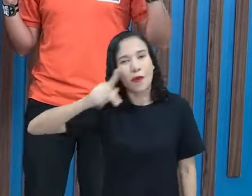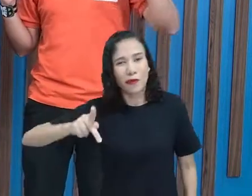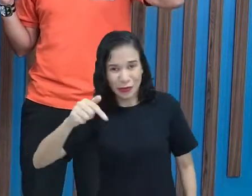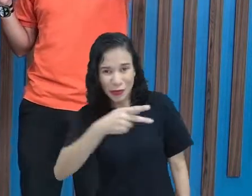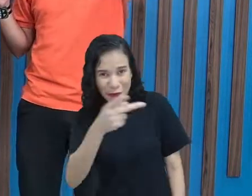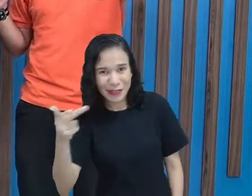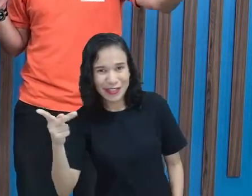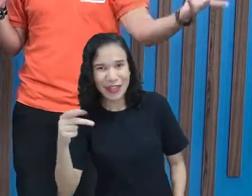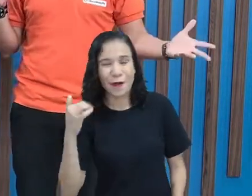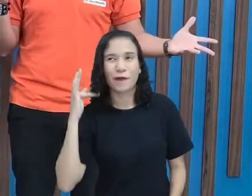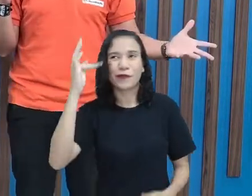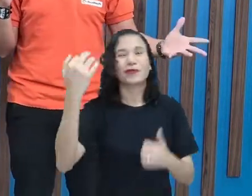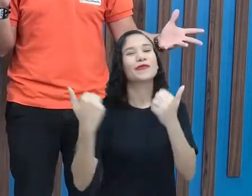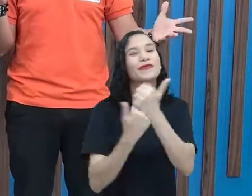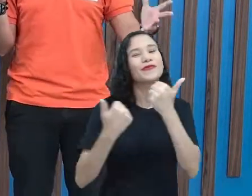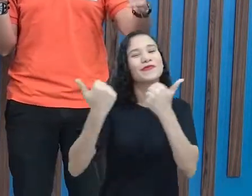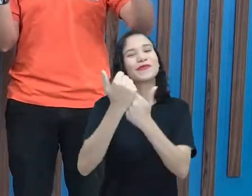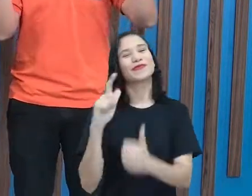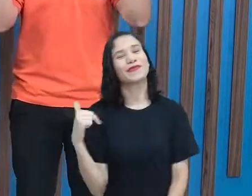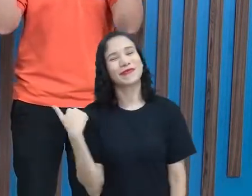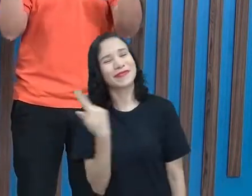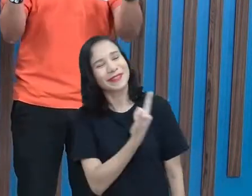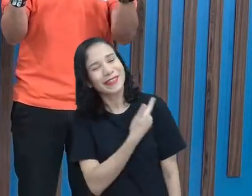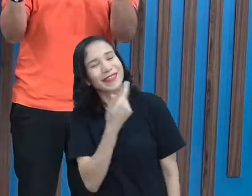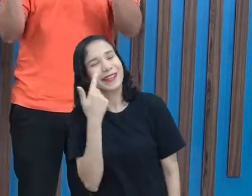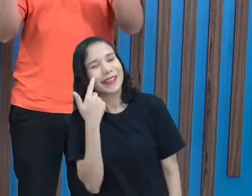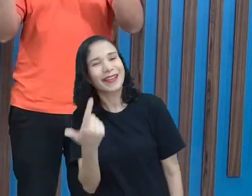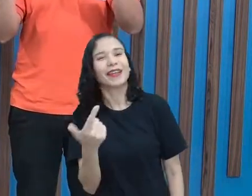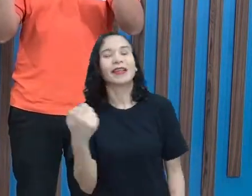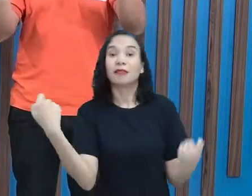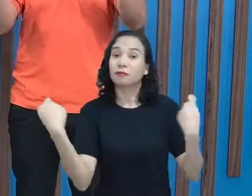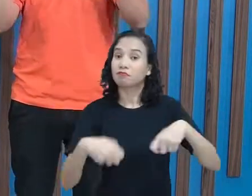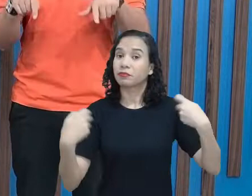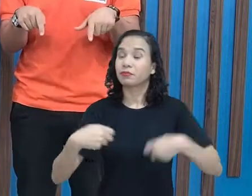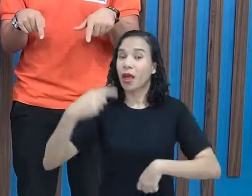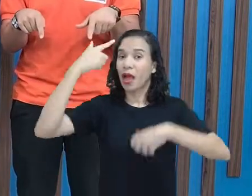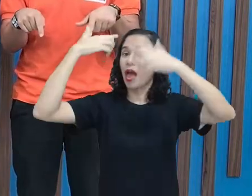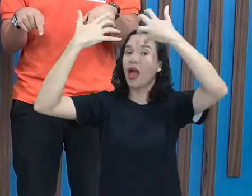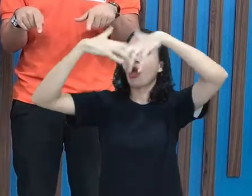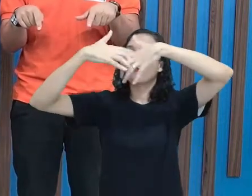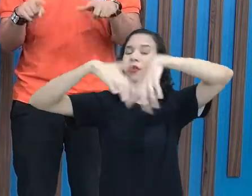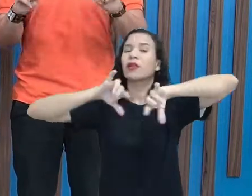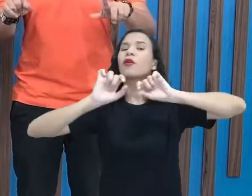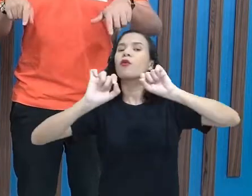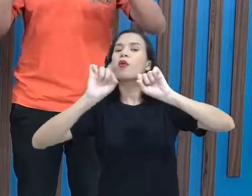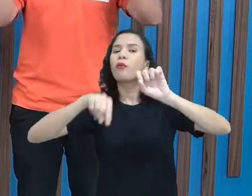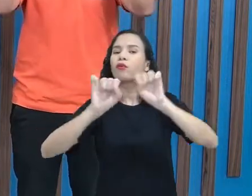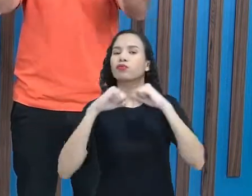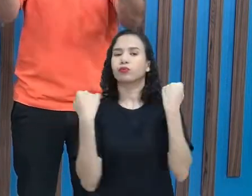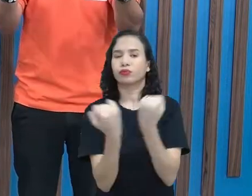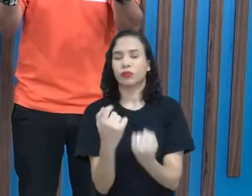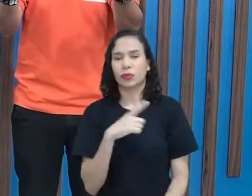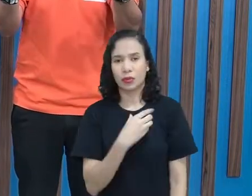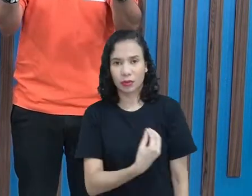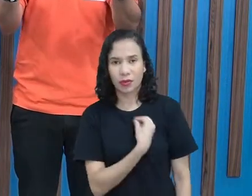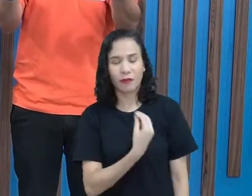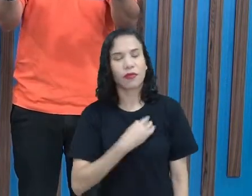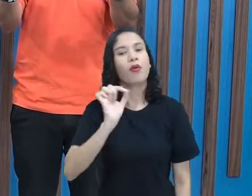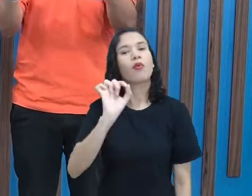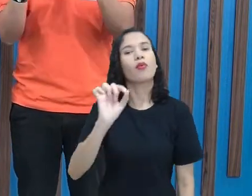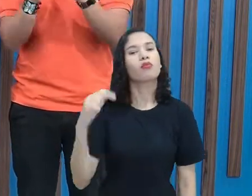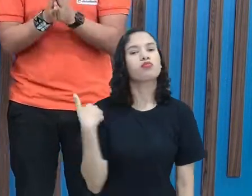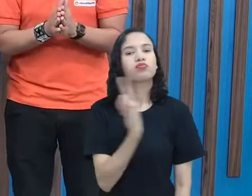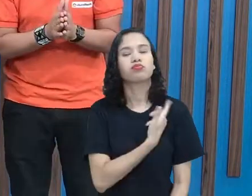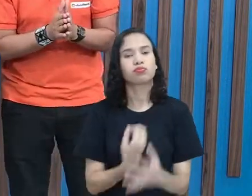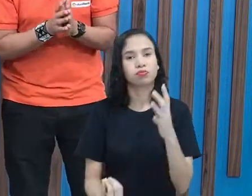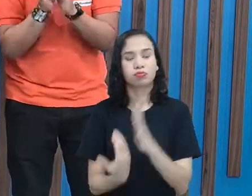lugar da gente daqui a alguns anos, sabe? Tomara. Então, é necessário a gente refletir sobre que sociedade a gente vive e que sociedade a gente quer gerar